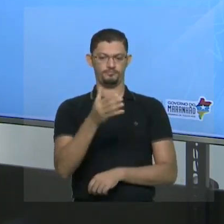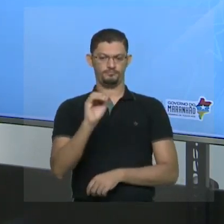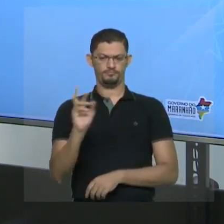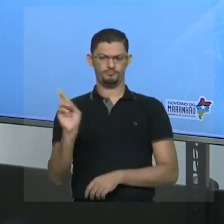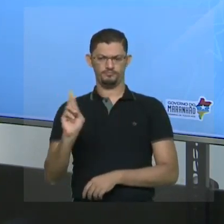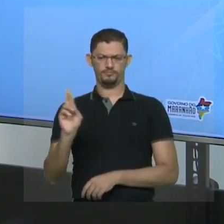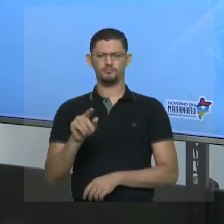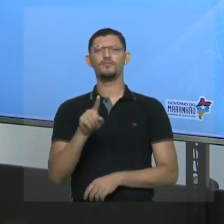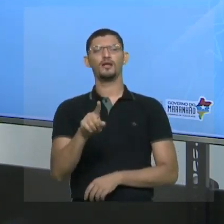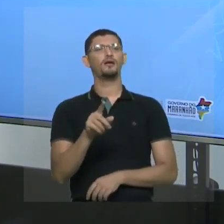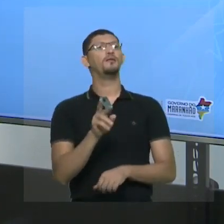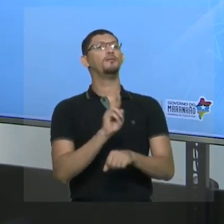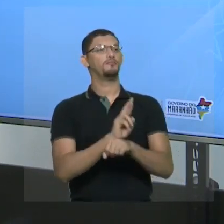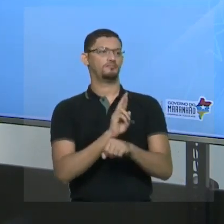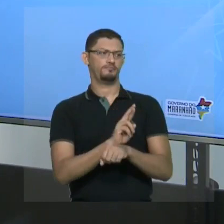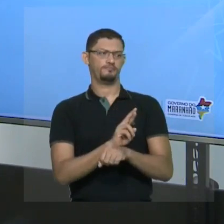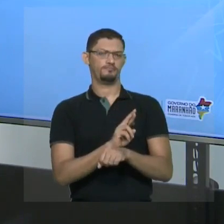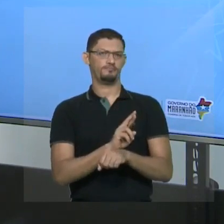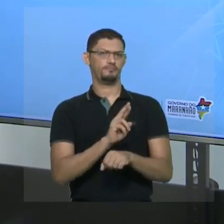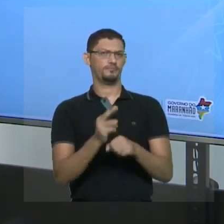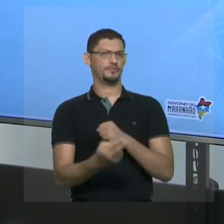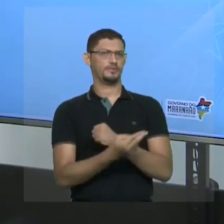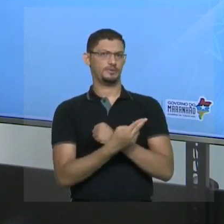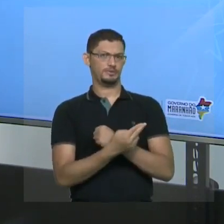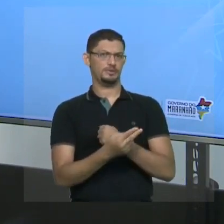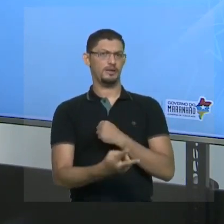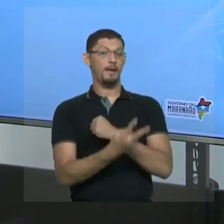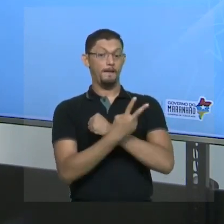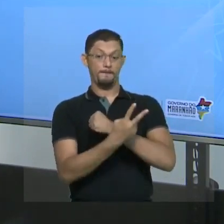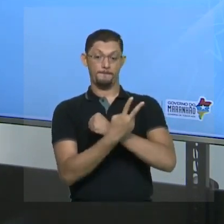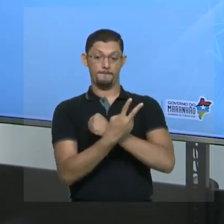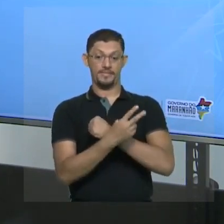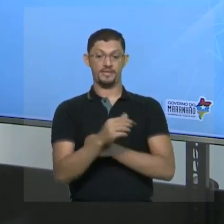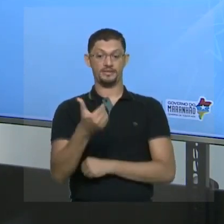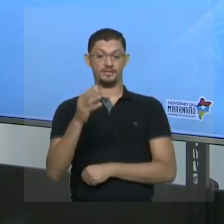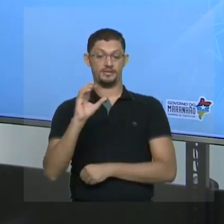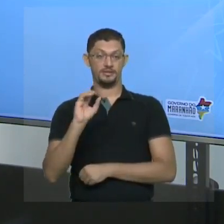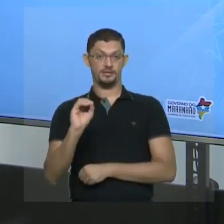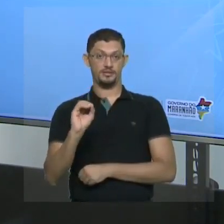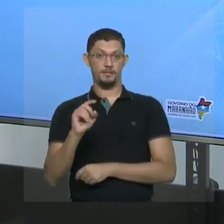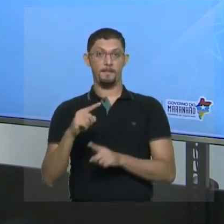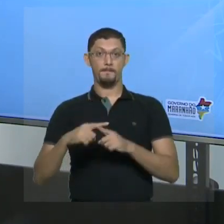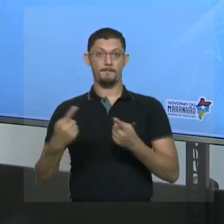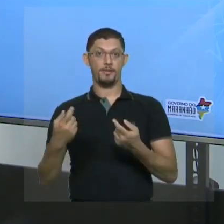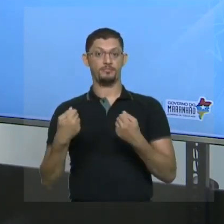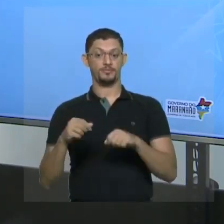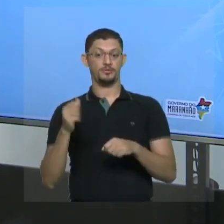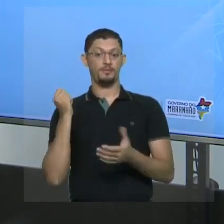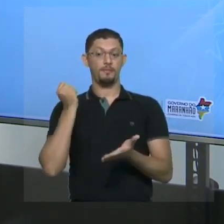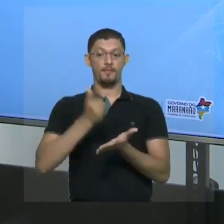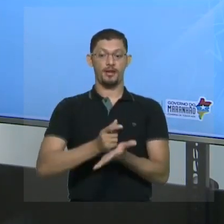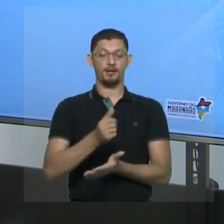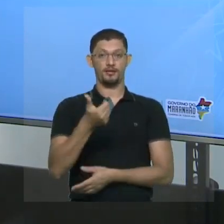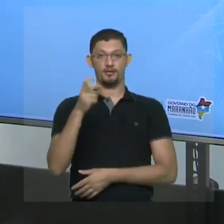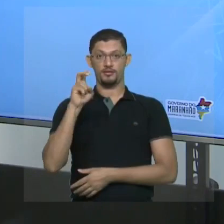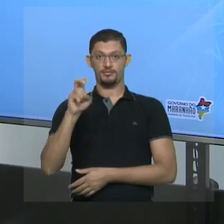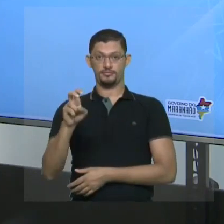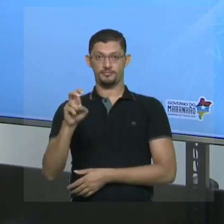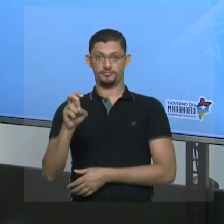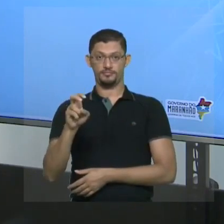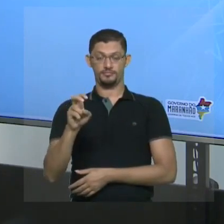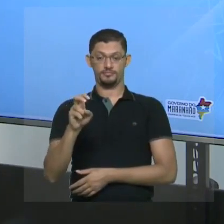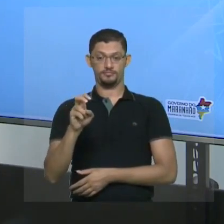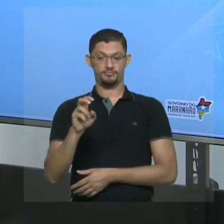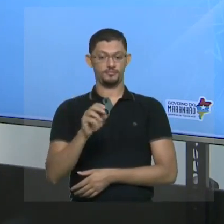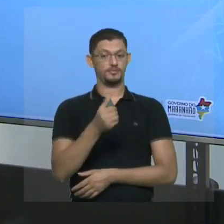você, ei, me empresta 10 reais. E aí você fala assim, Thiago, eu te empresto 10, mas tu vai me pagar 15. Ou seja, além dos